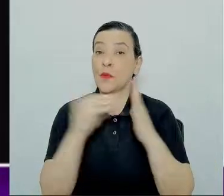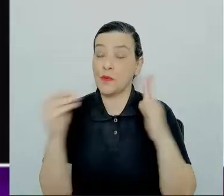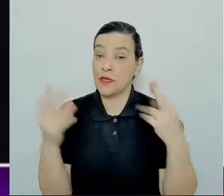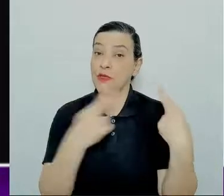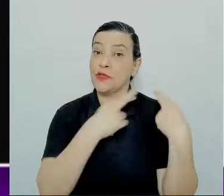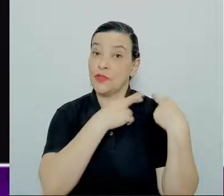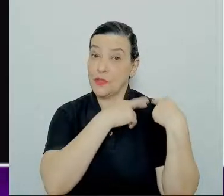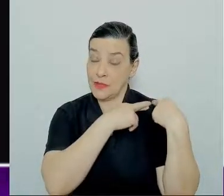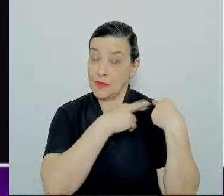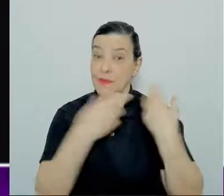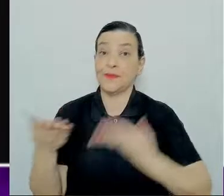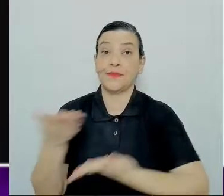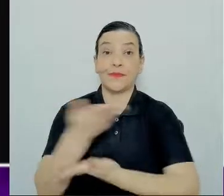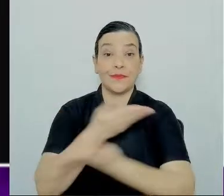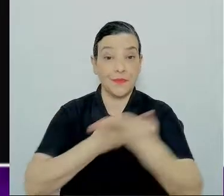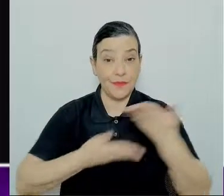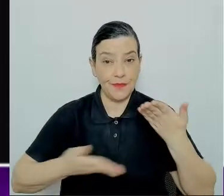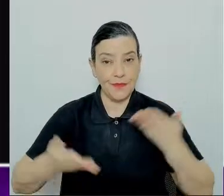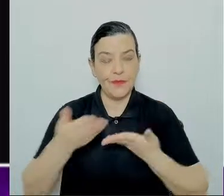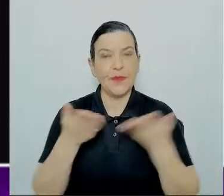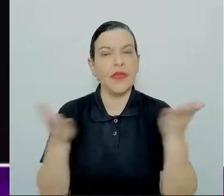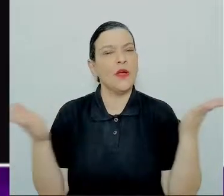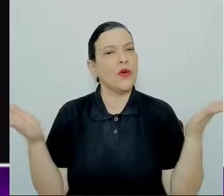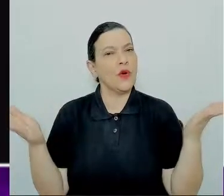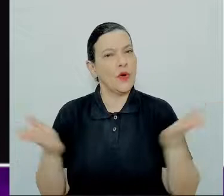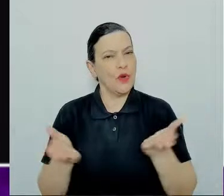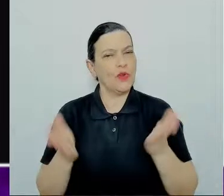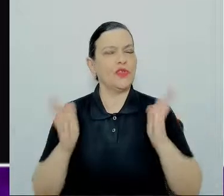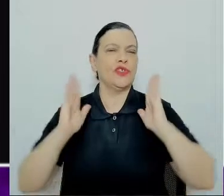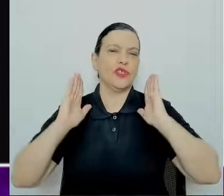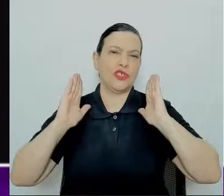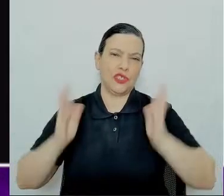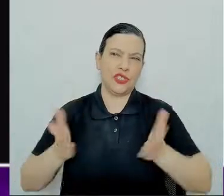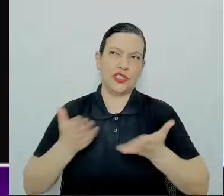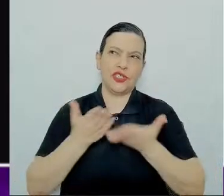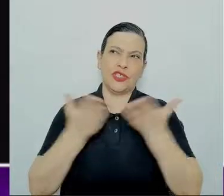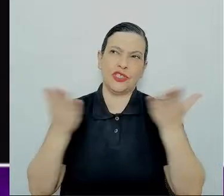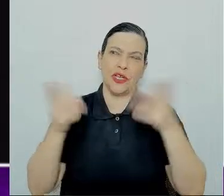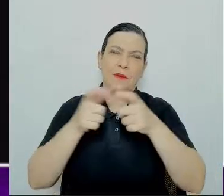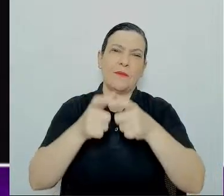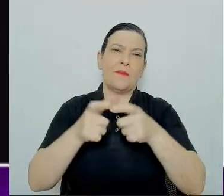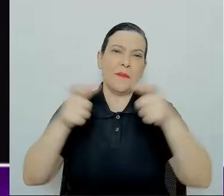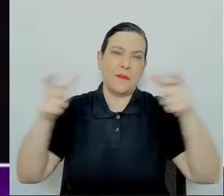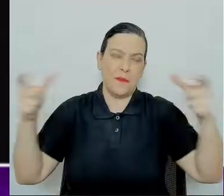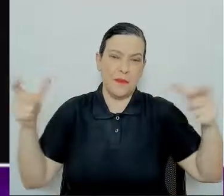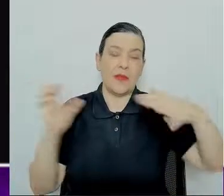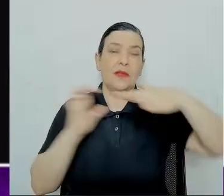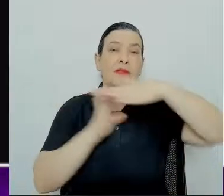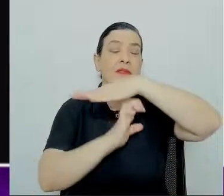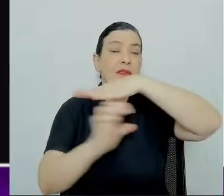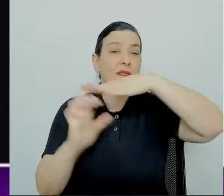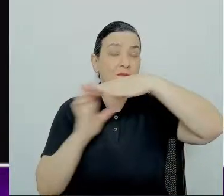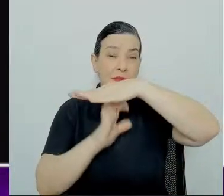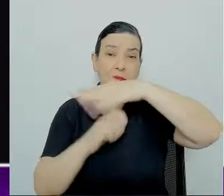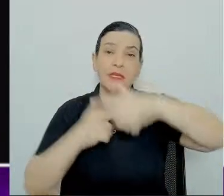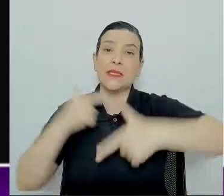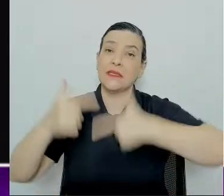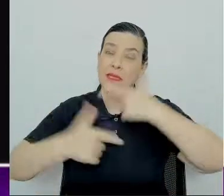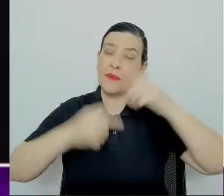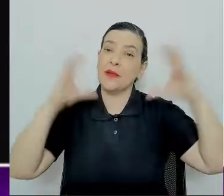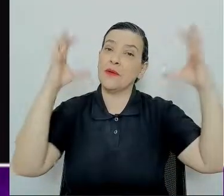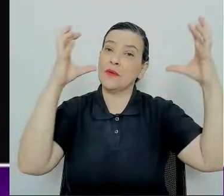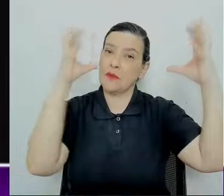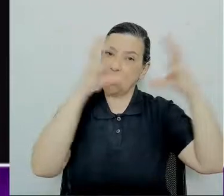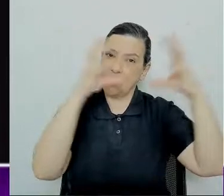responsabilidade compartilhada. Hoje nós vivemos já um mundo onde a maioria das empresas trabalha com cloud computing,